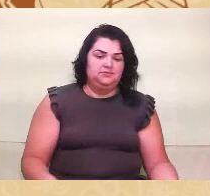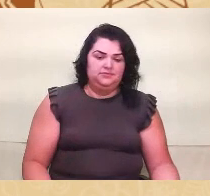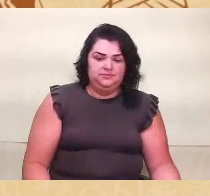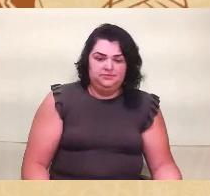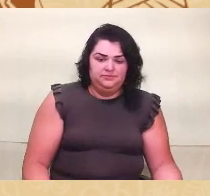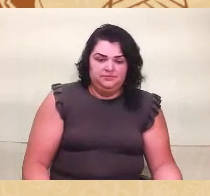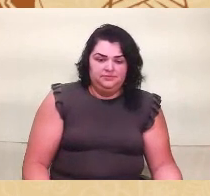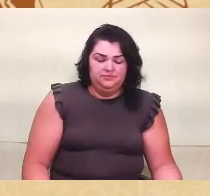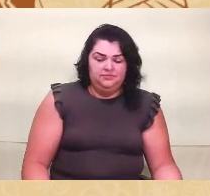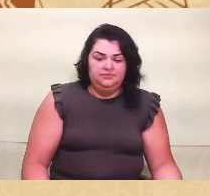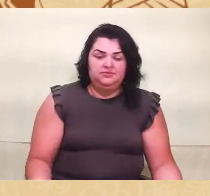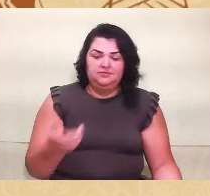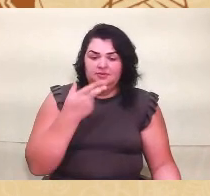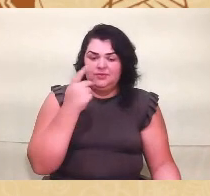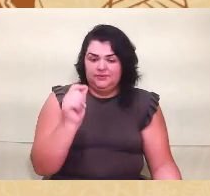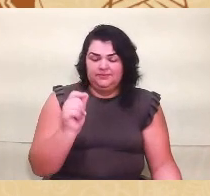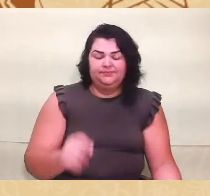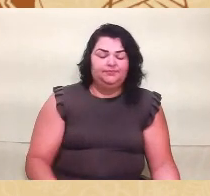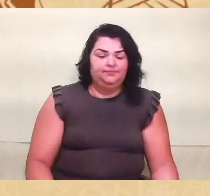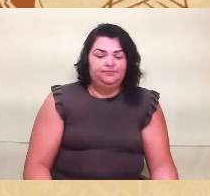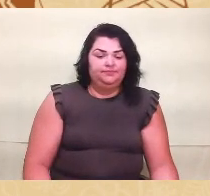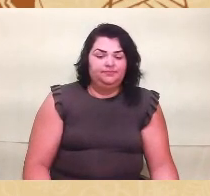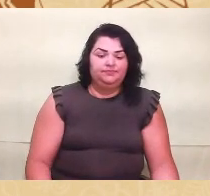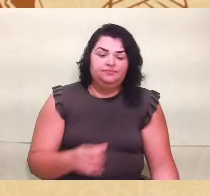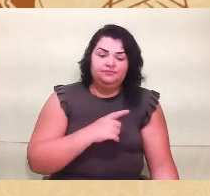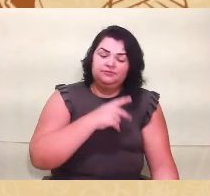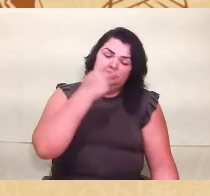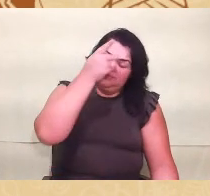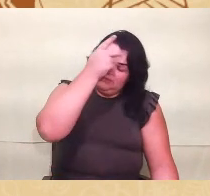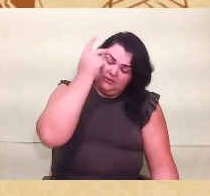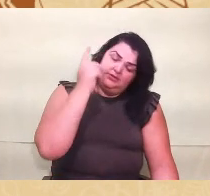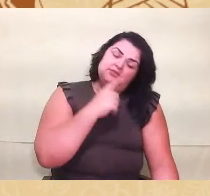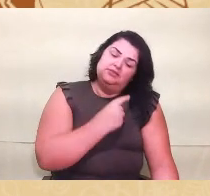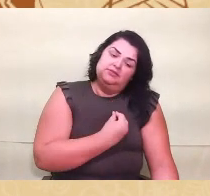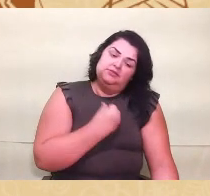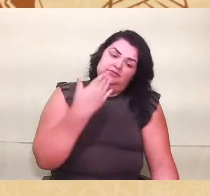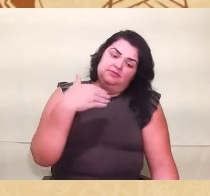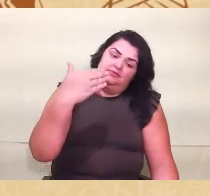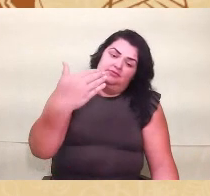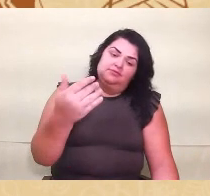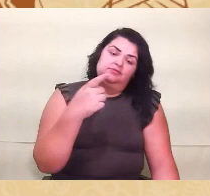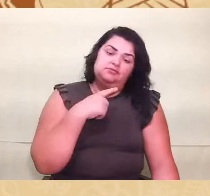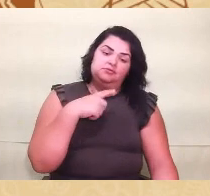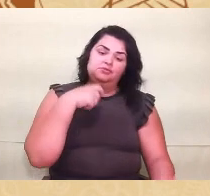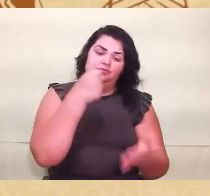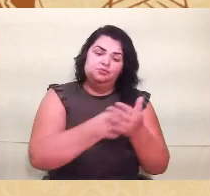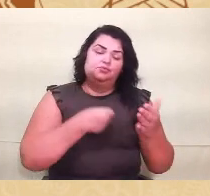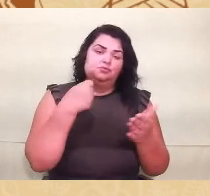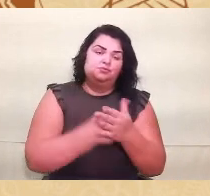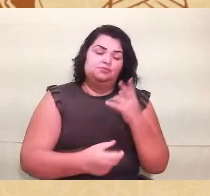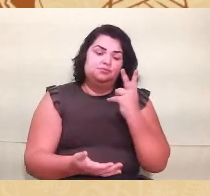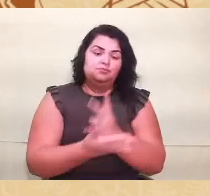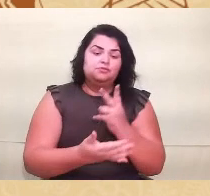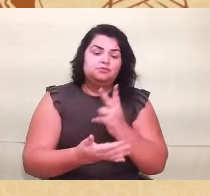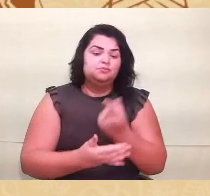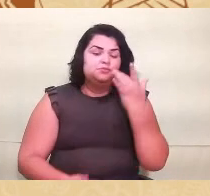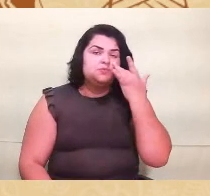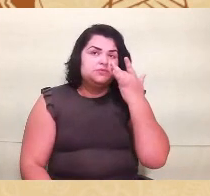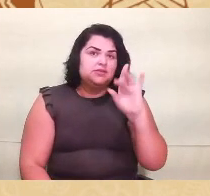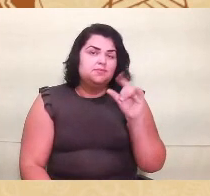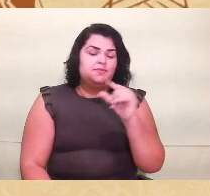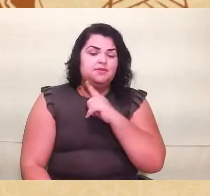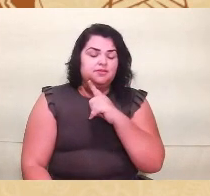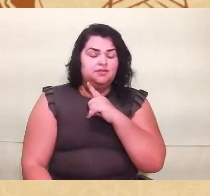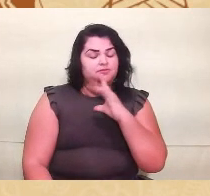que diz assim: tem gente que passa a vida inteira travando a inútil luta com os galhos, sem saber que ela é no tronco que